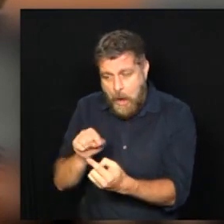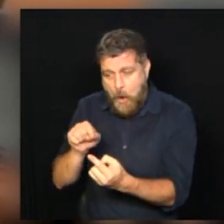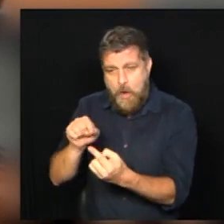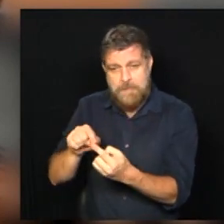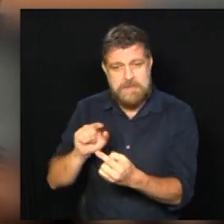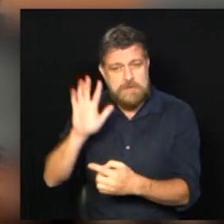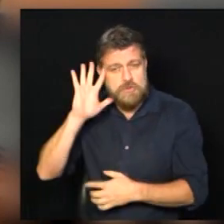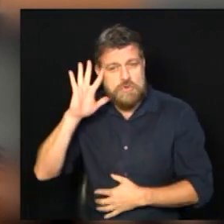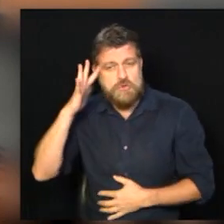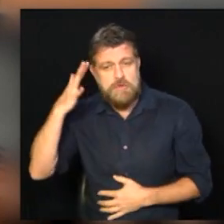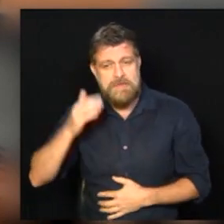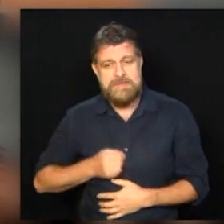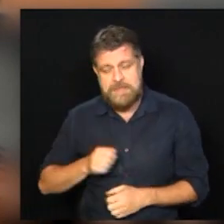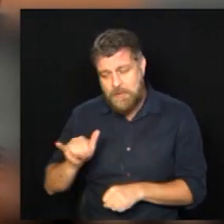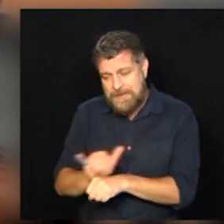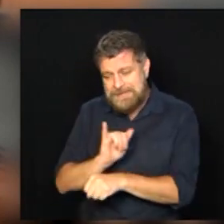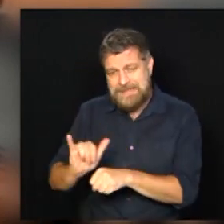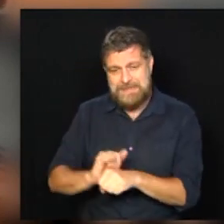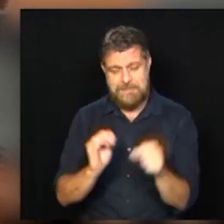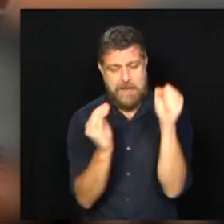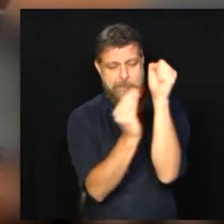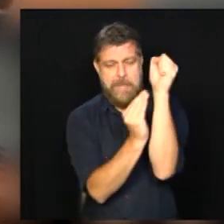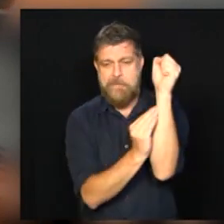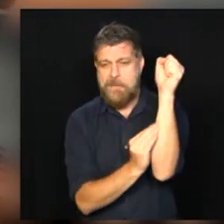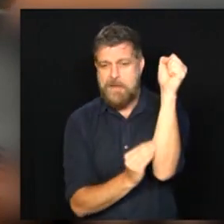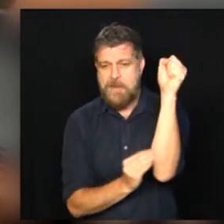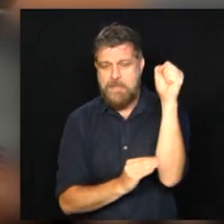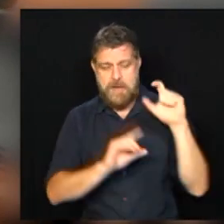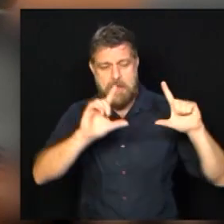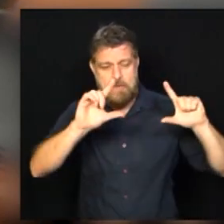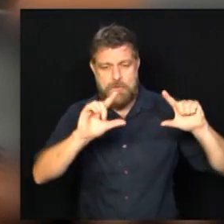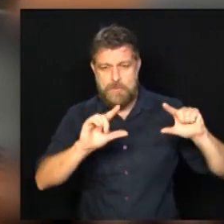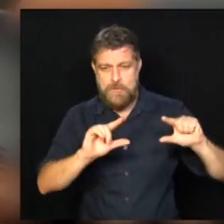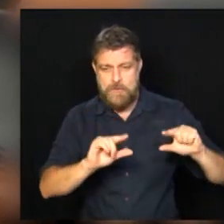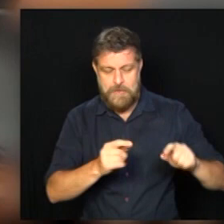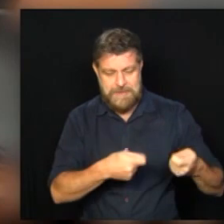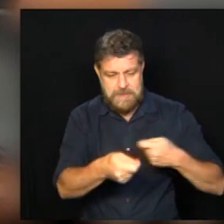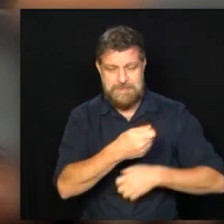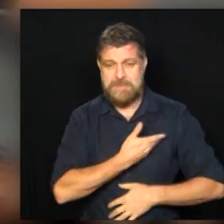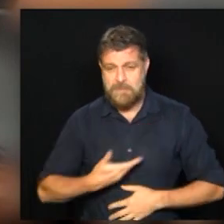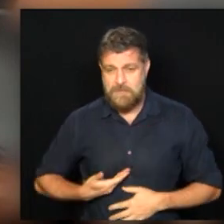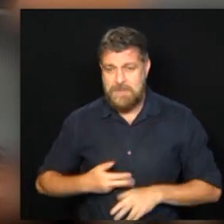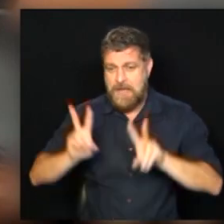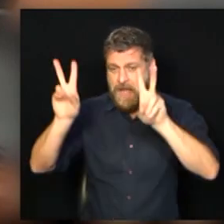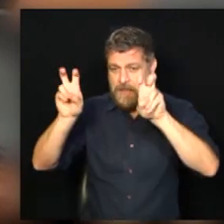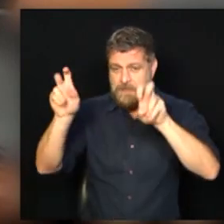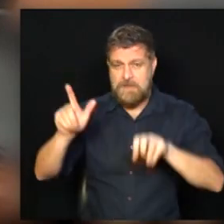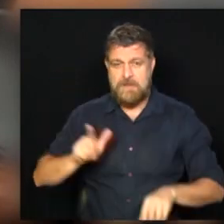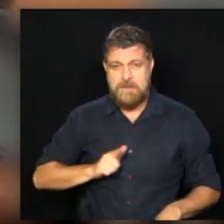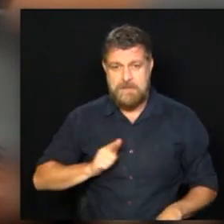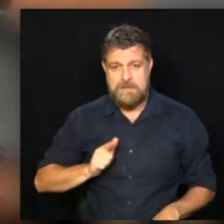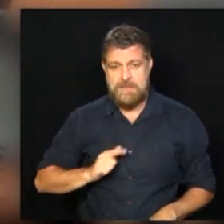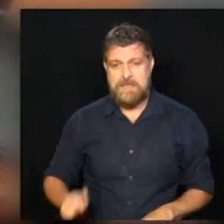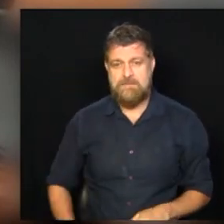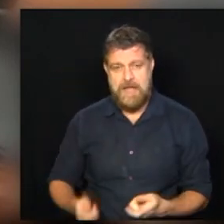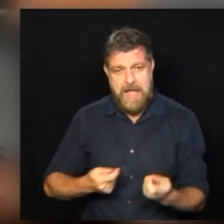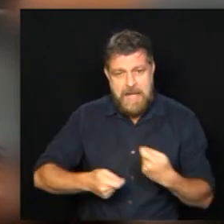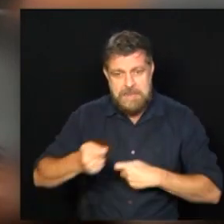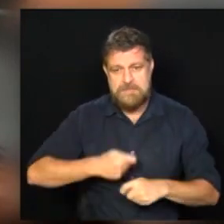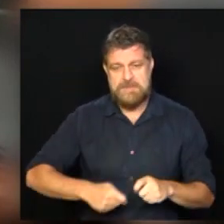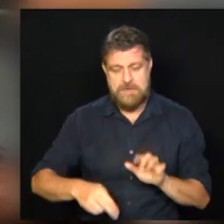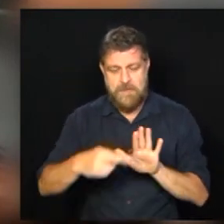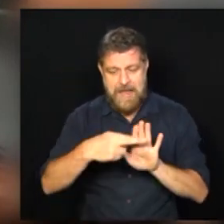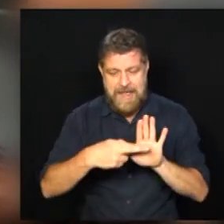elaborar soluções de desburocratização da administração pública, teve como tema os trâmites administrativos